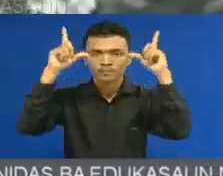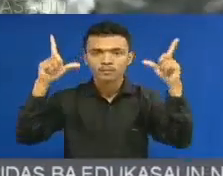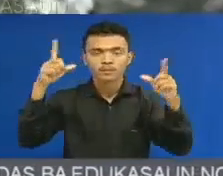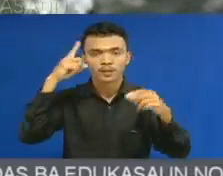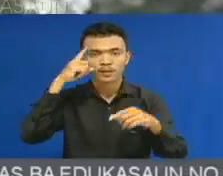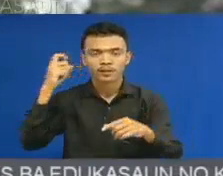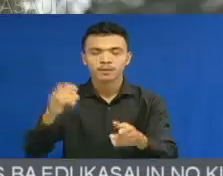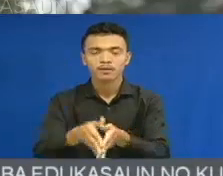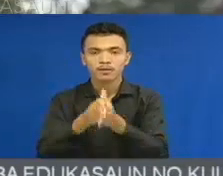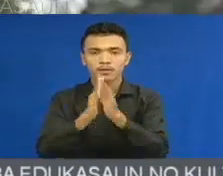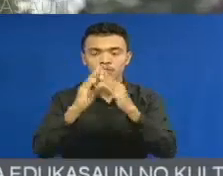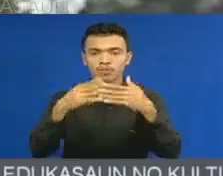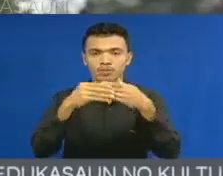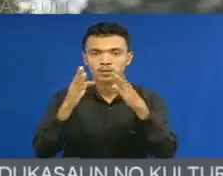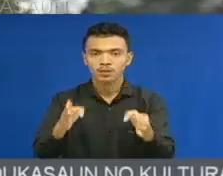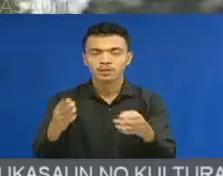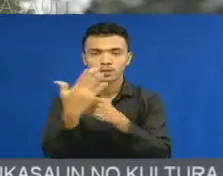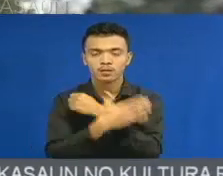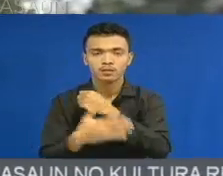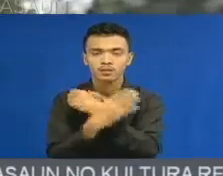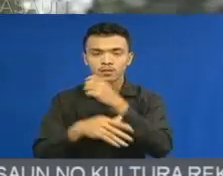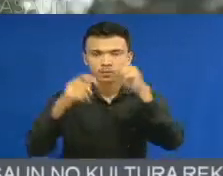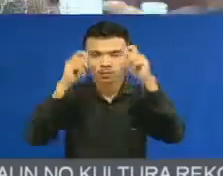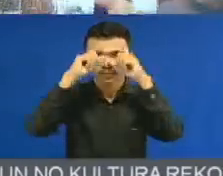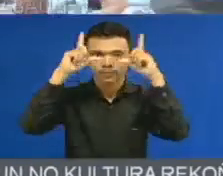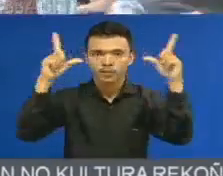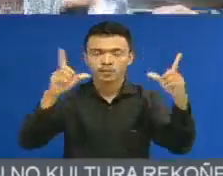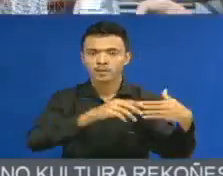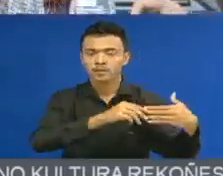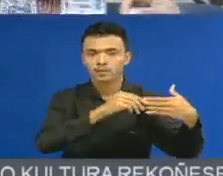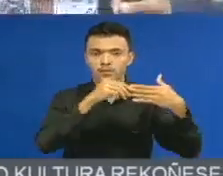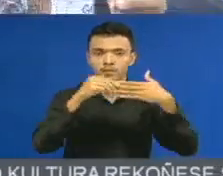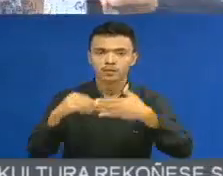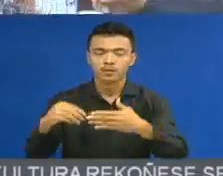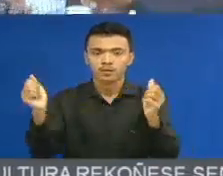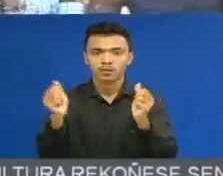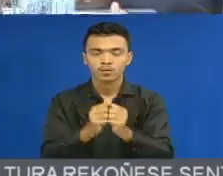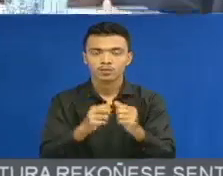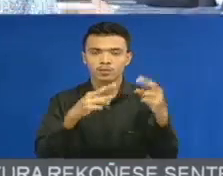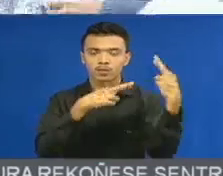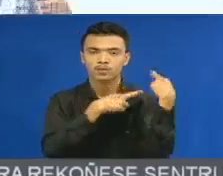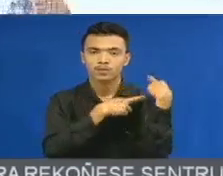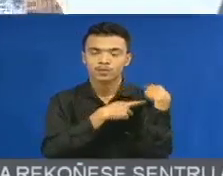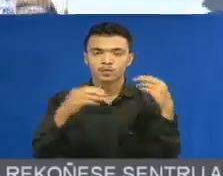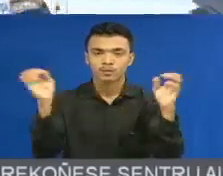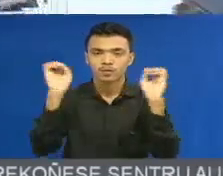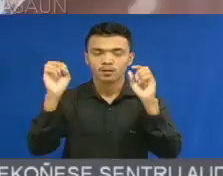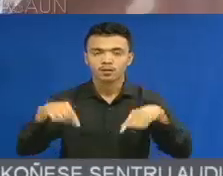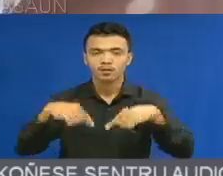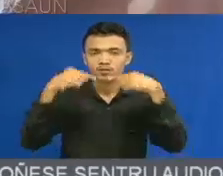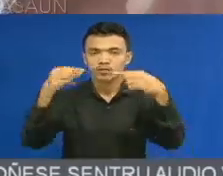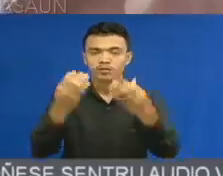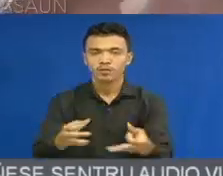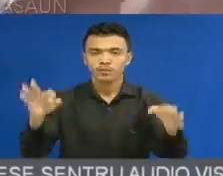ne exige ba líder nação Timor Leste atu ukun ho capacidade no lafo prioridade